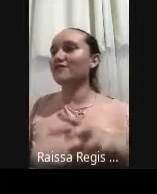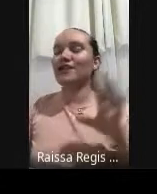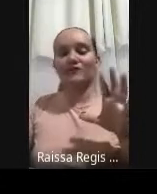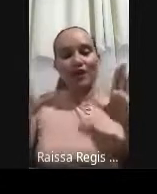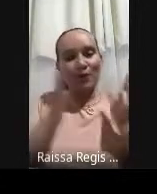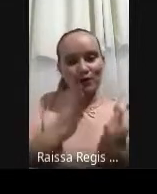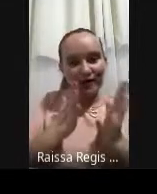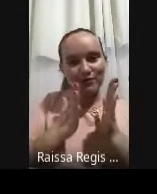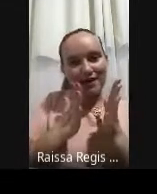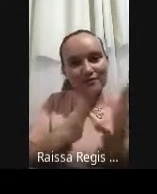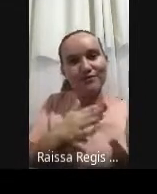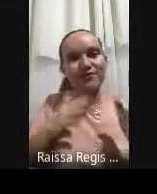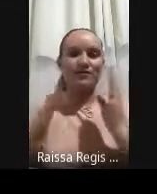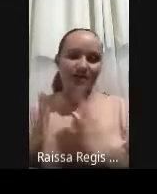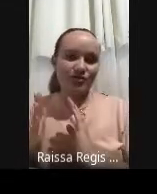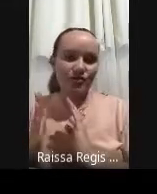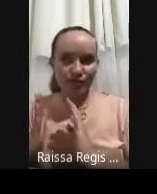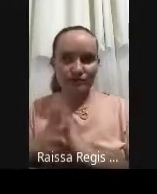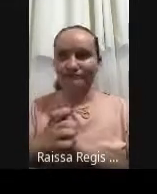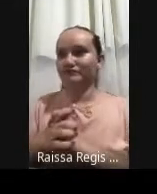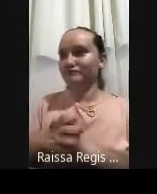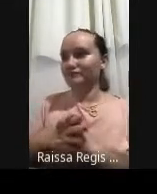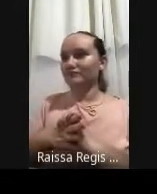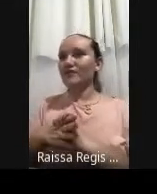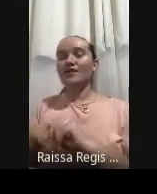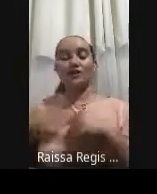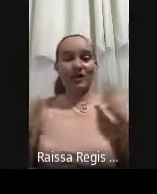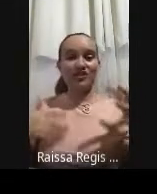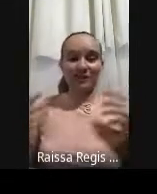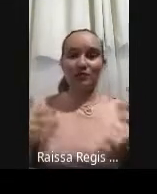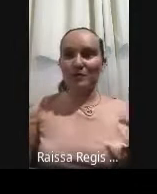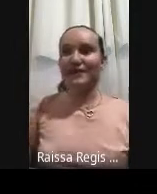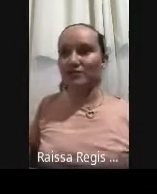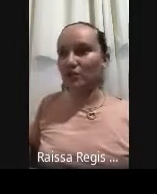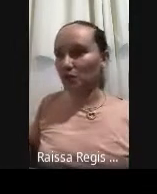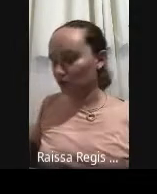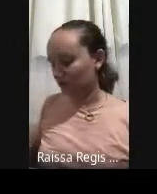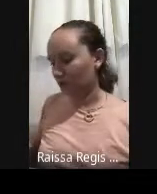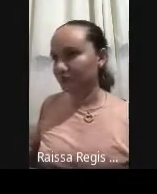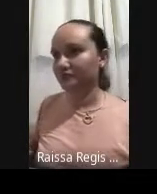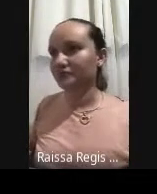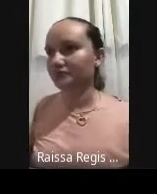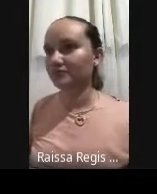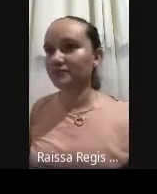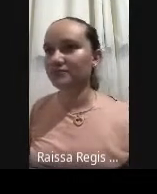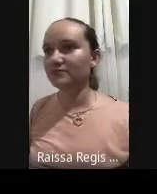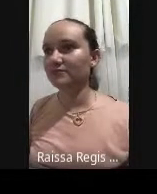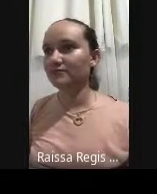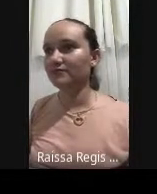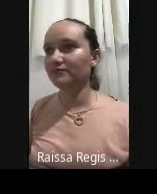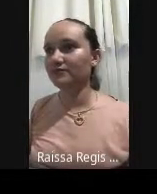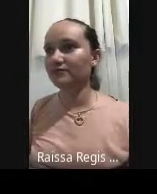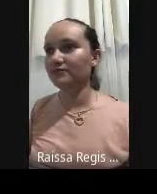Que você tem o português de um lado e o SignWriting de outro. Então, já tem muito material sendo produzido.